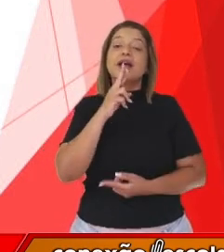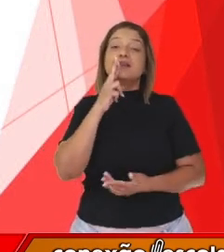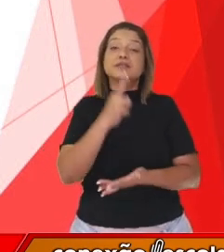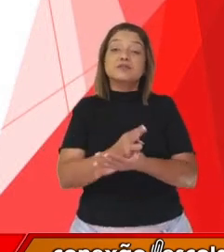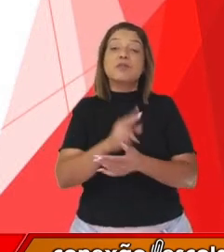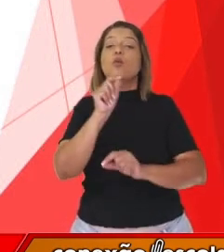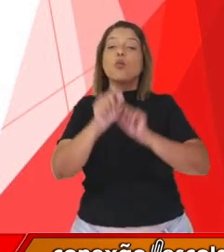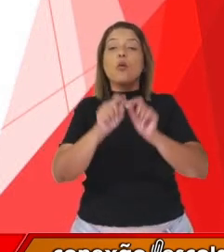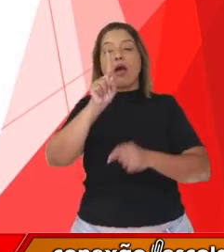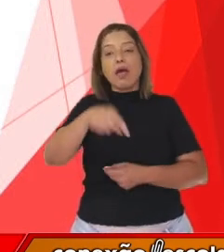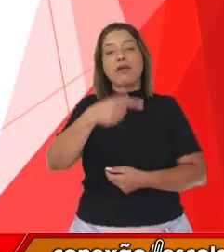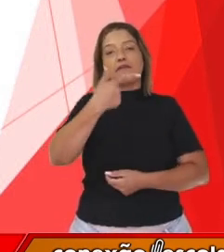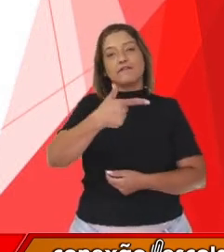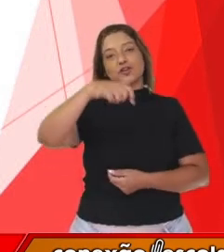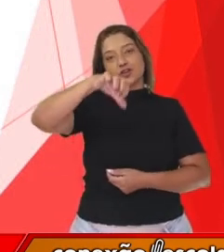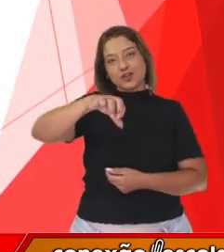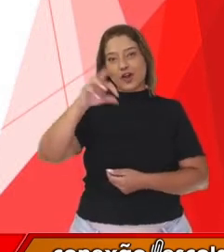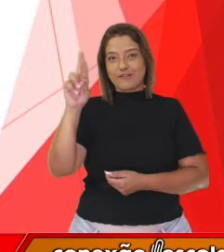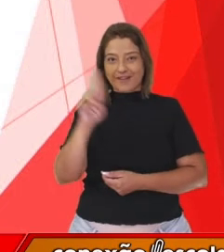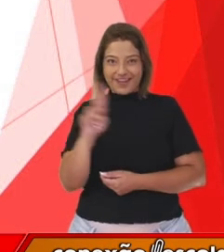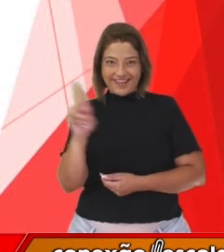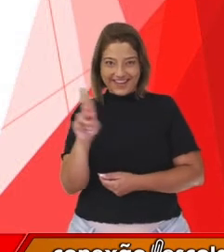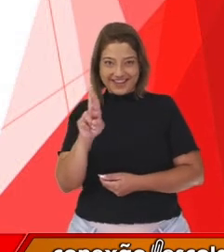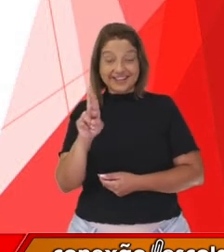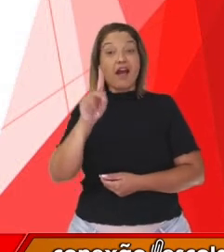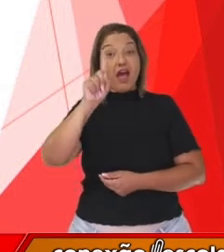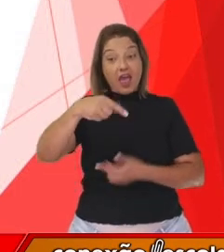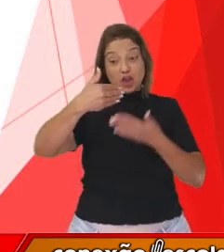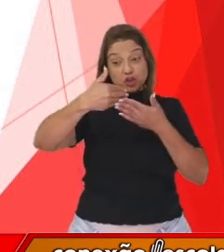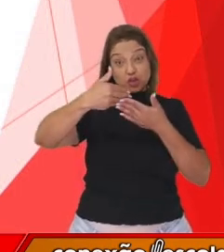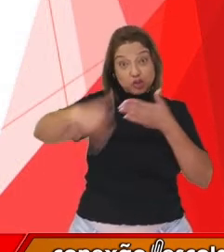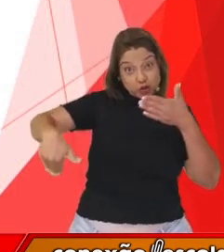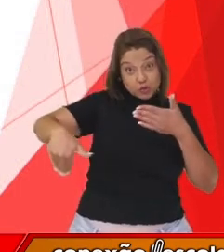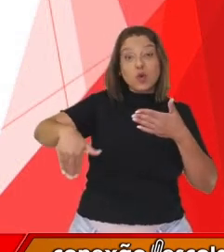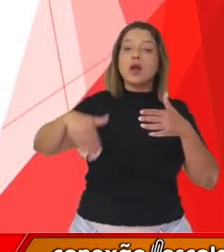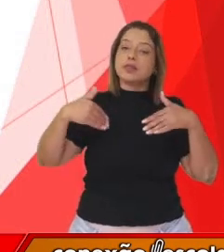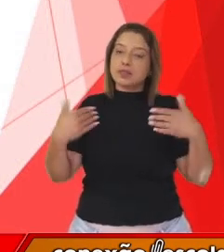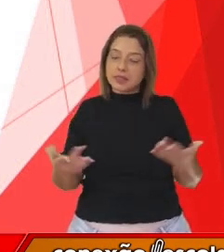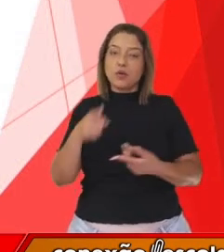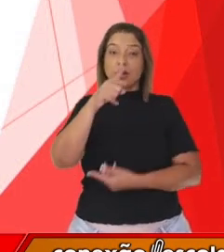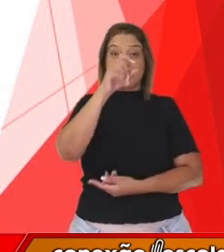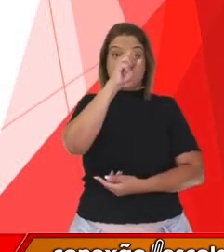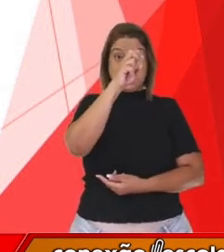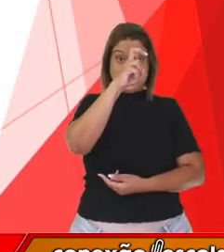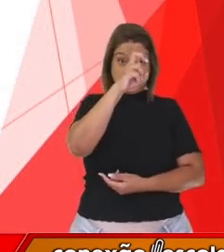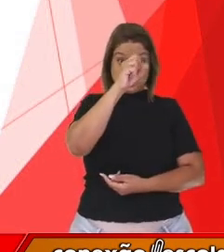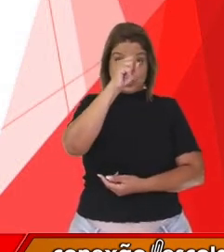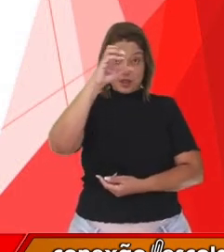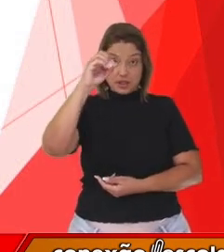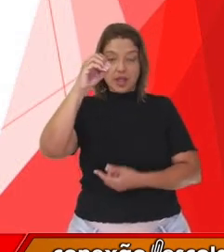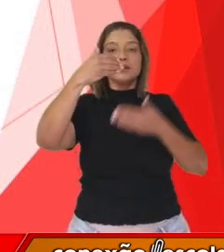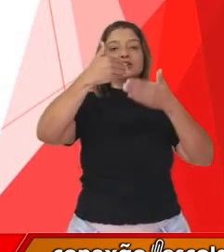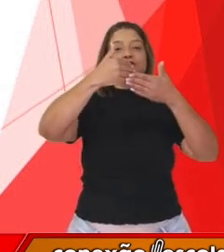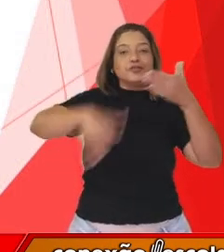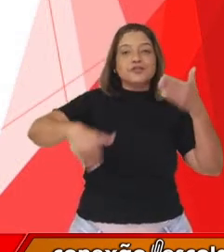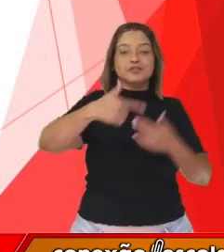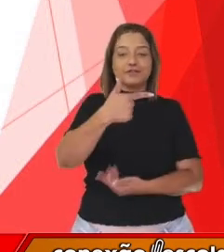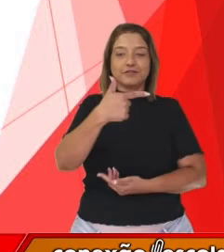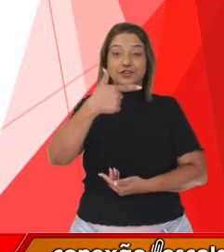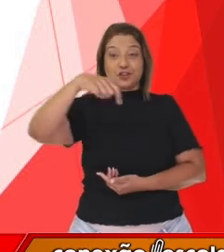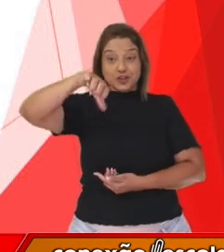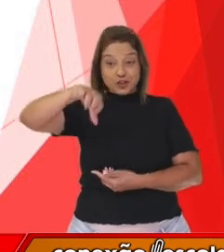29. Como é um desconto, eu vou retirar de 580 R$